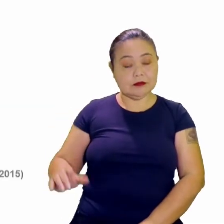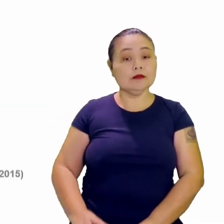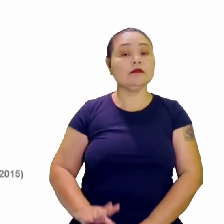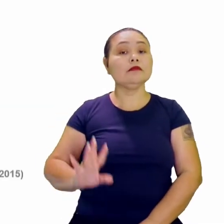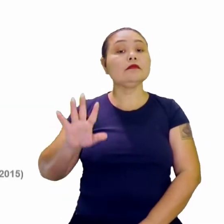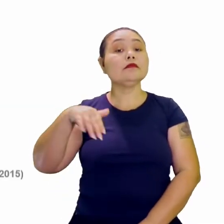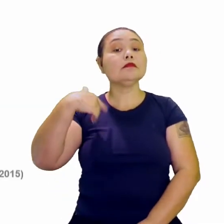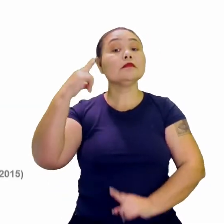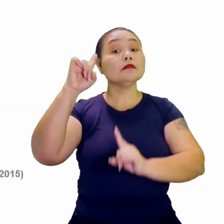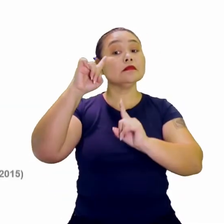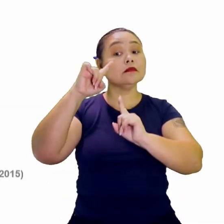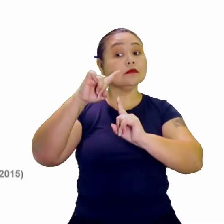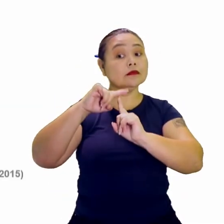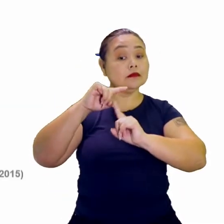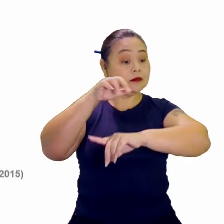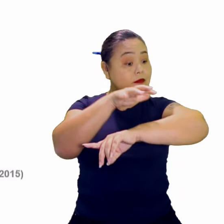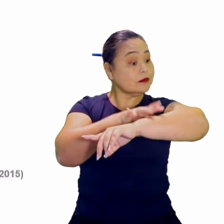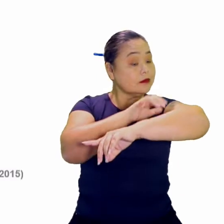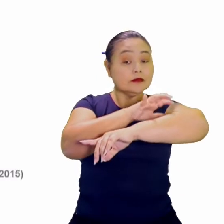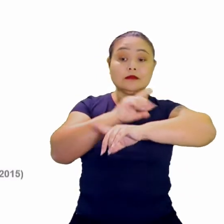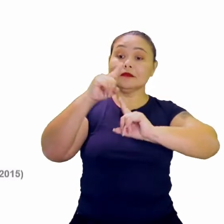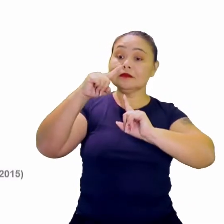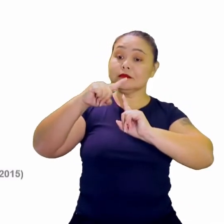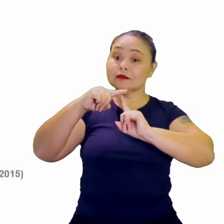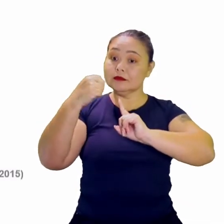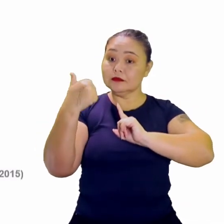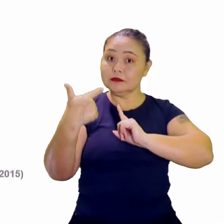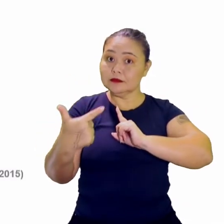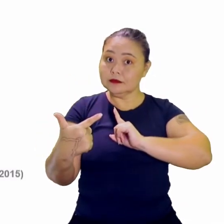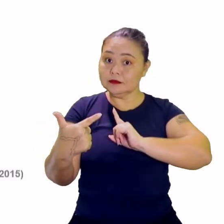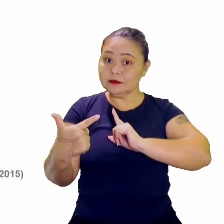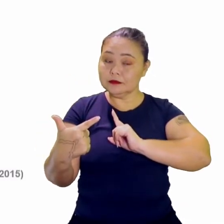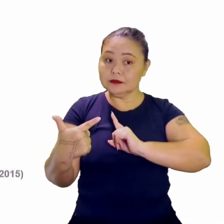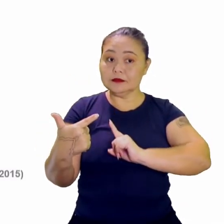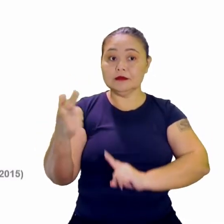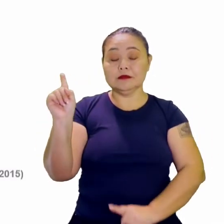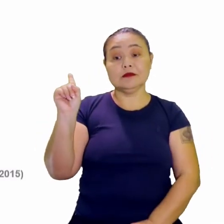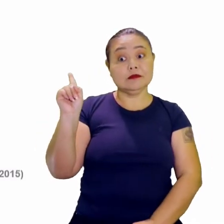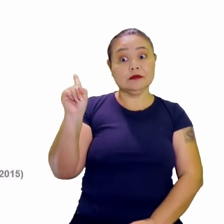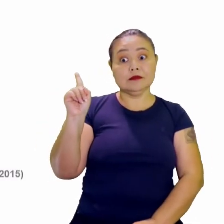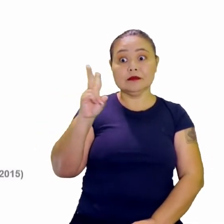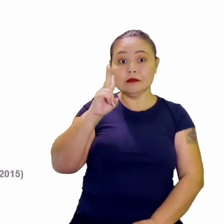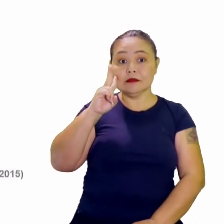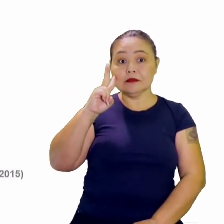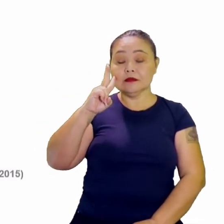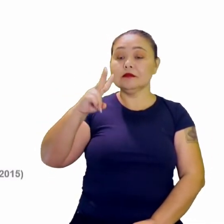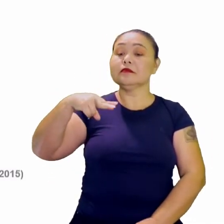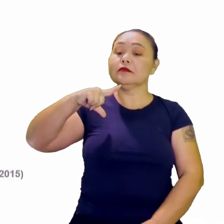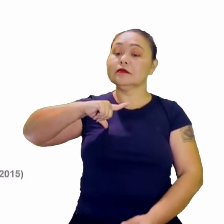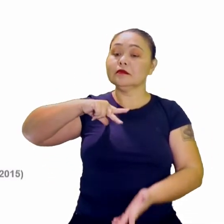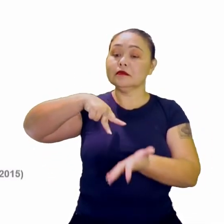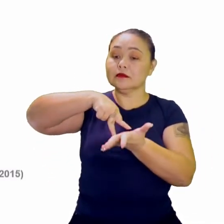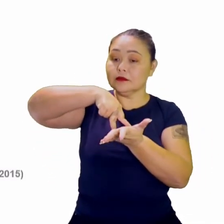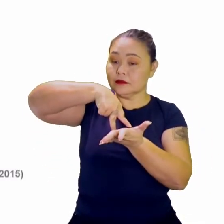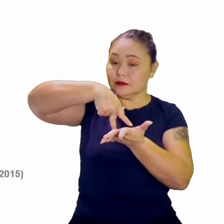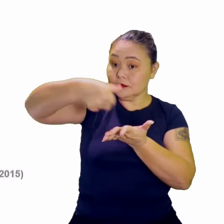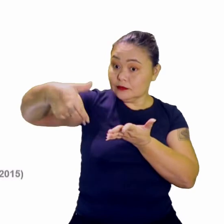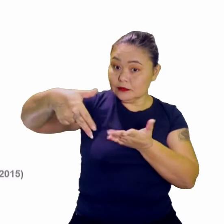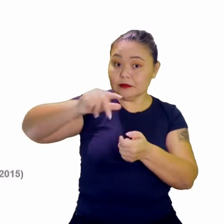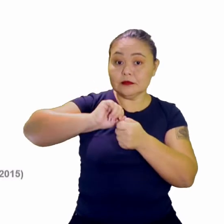Professora, e as fibras do tipo 2? Olha aqui o nosso velocista, né? Então, nós temos aqui que